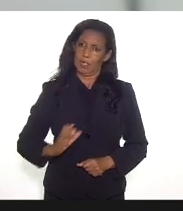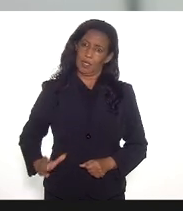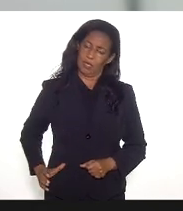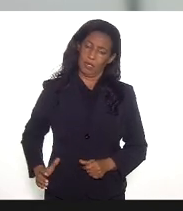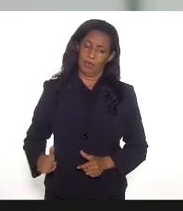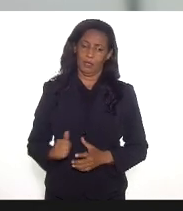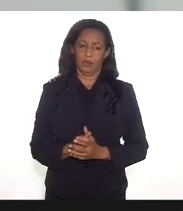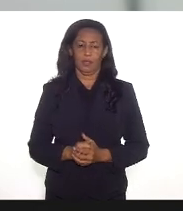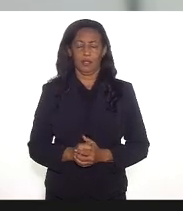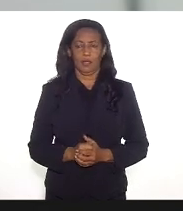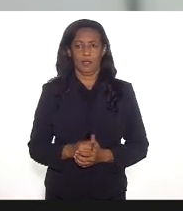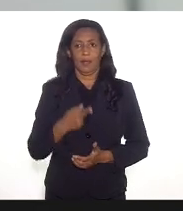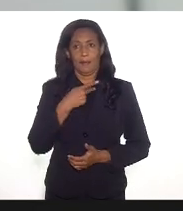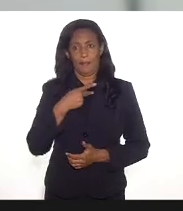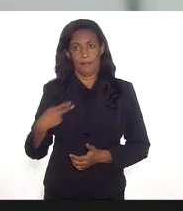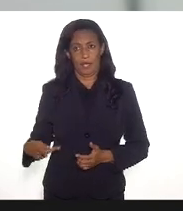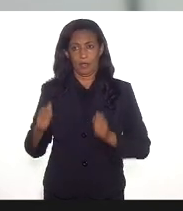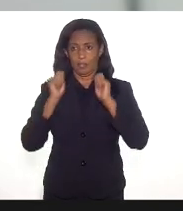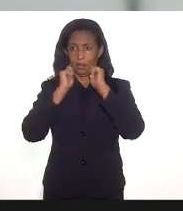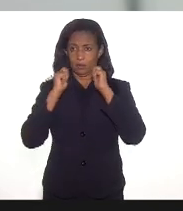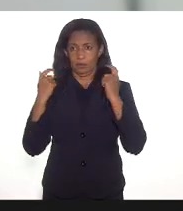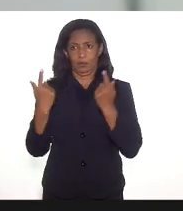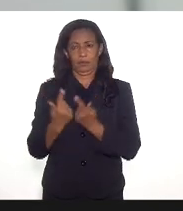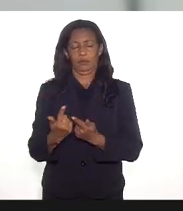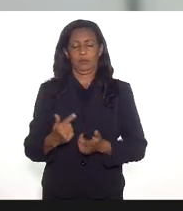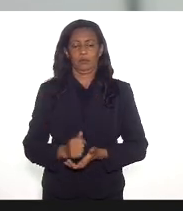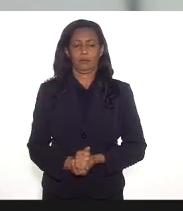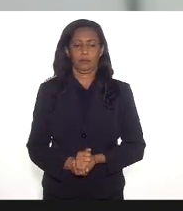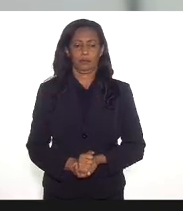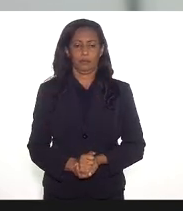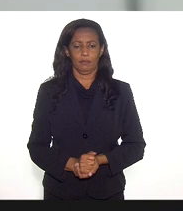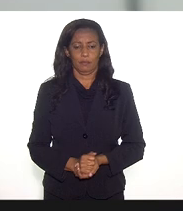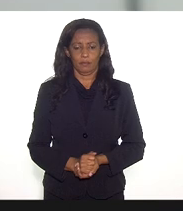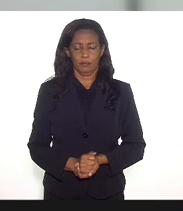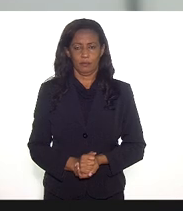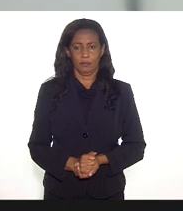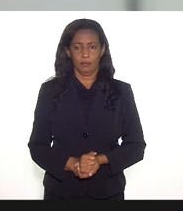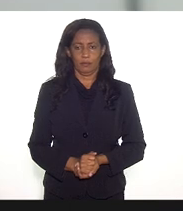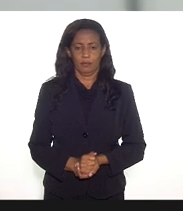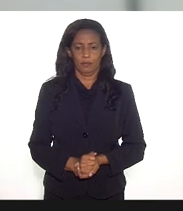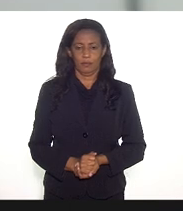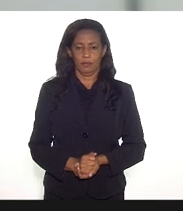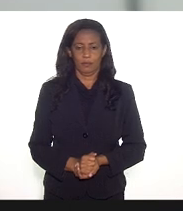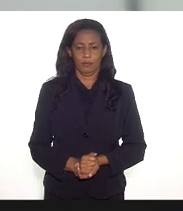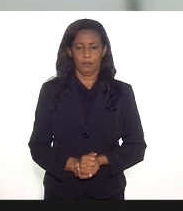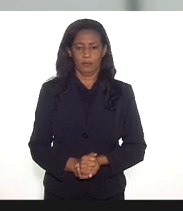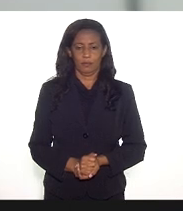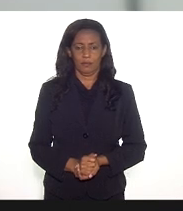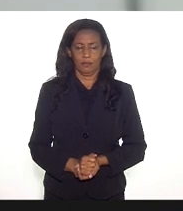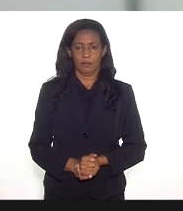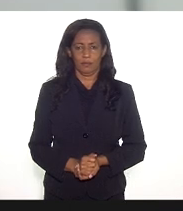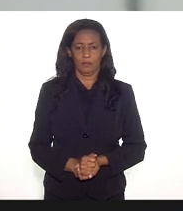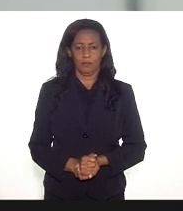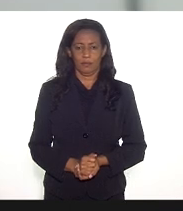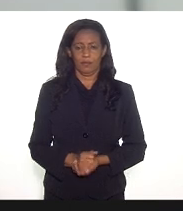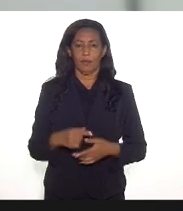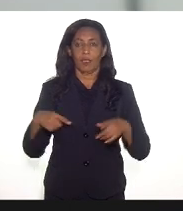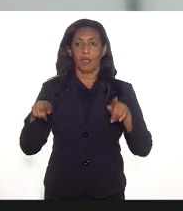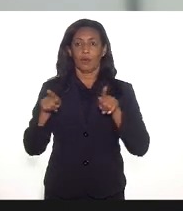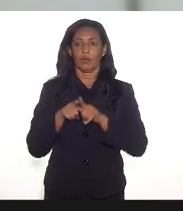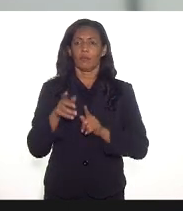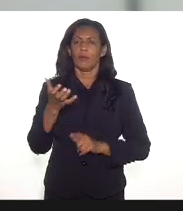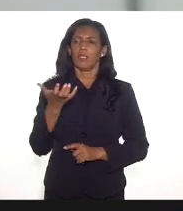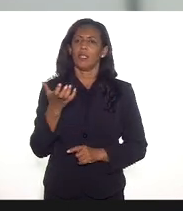Siciliano, presidente da Assembleia Legislativa. Dito isso, eu queria, em nome